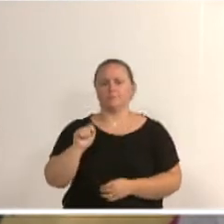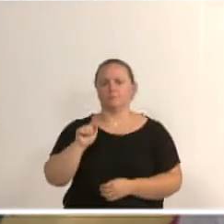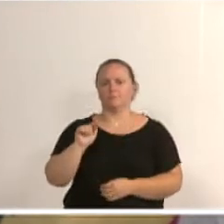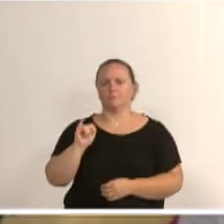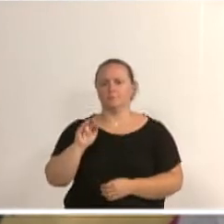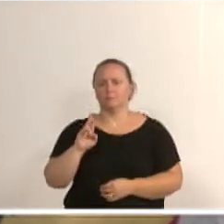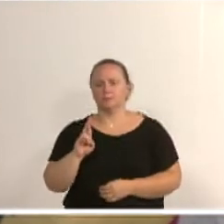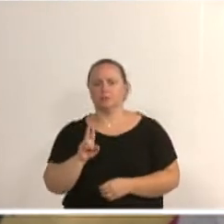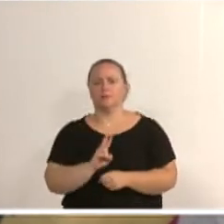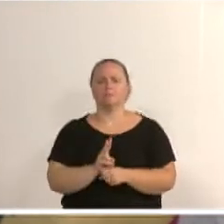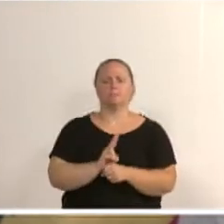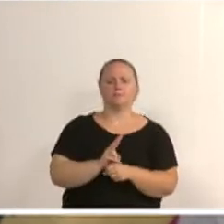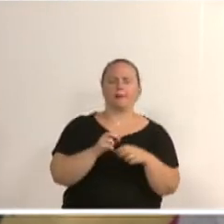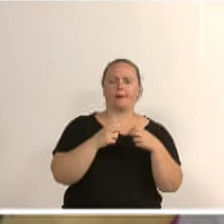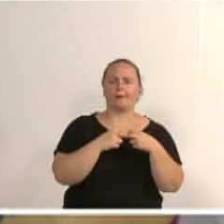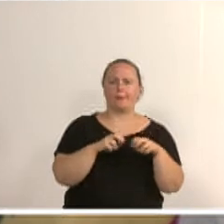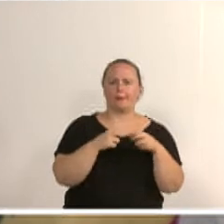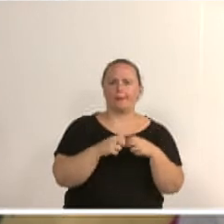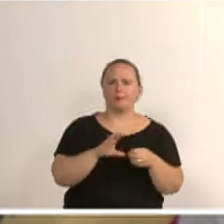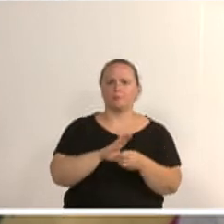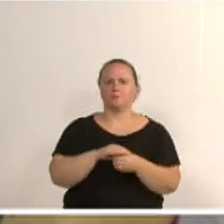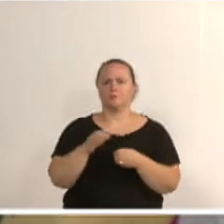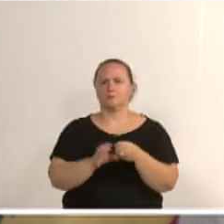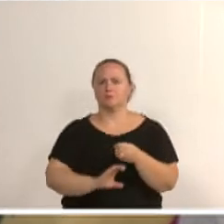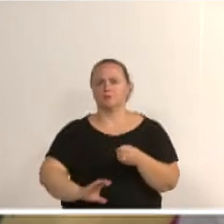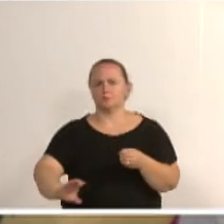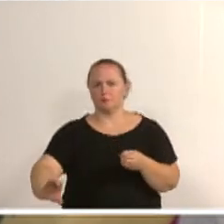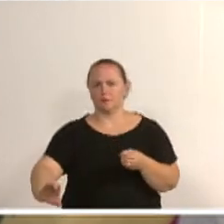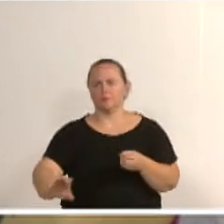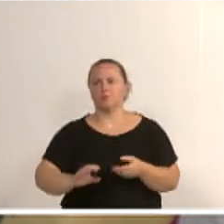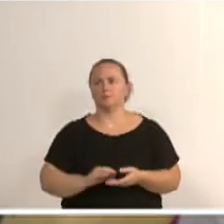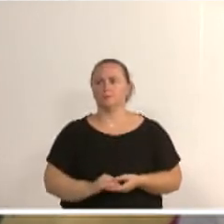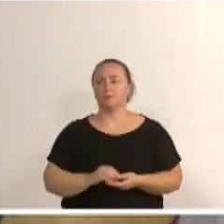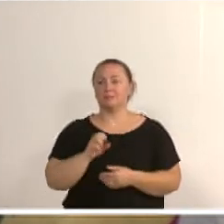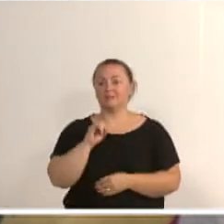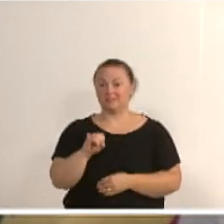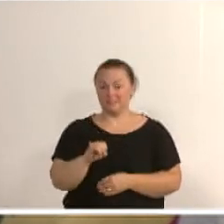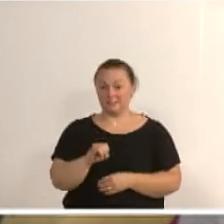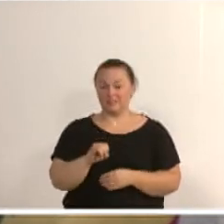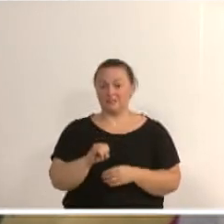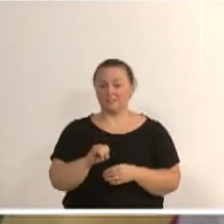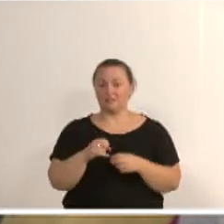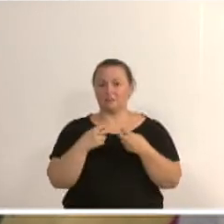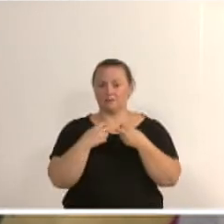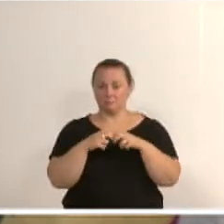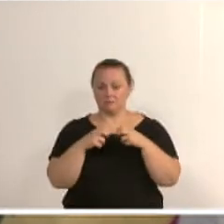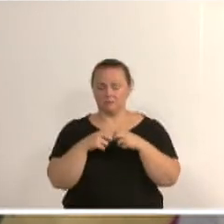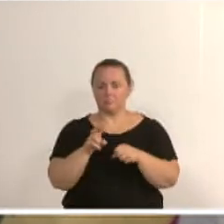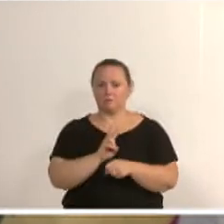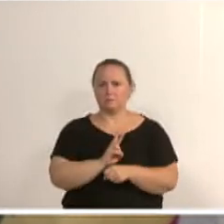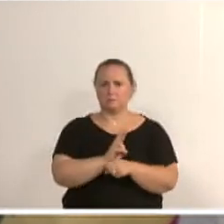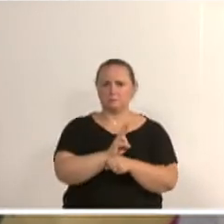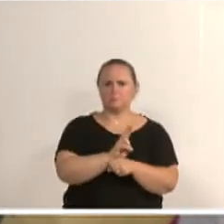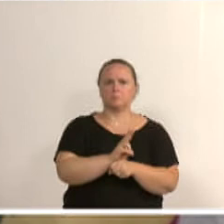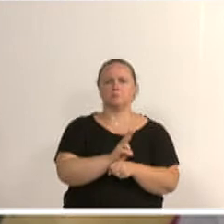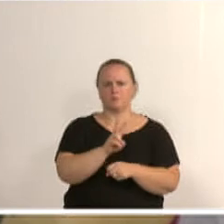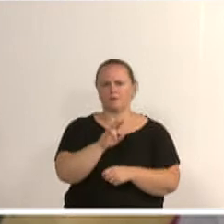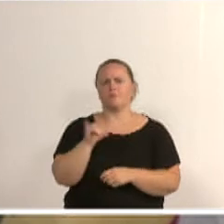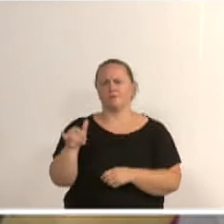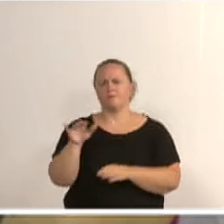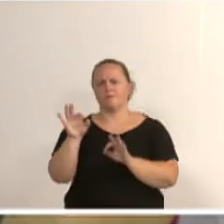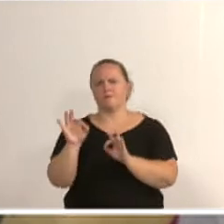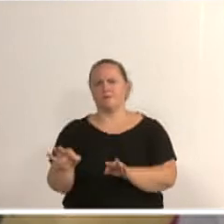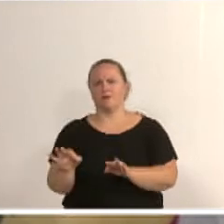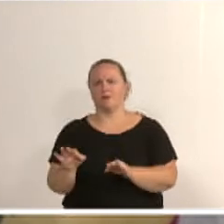o esgoto em Blumenau. Infelizmente, uma falha muito grande. Se ela fiscalizasse, a cidade não está como está hoje no esgoto, que é uma vergonha.